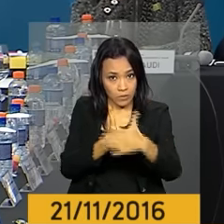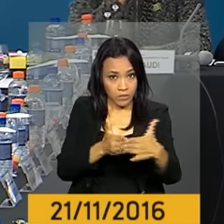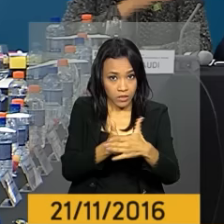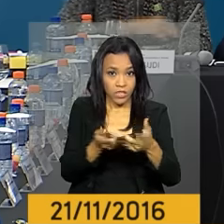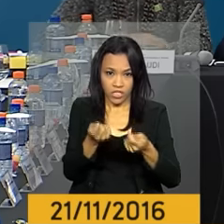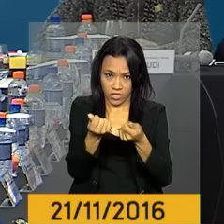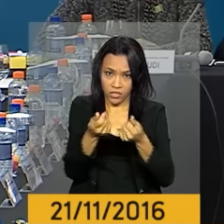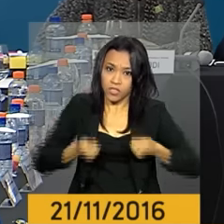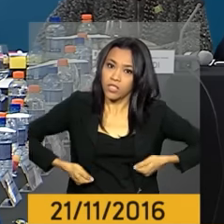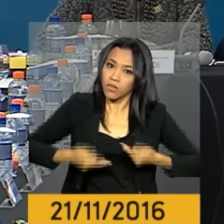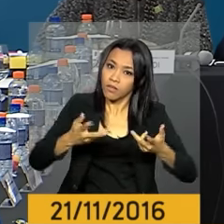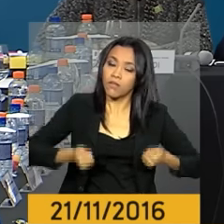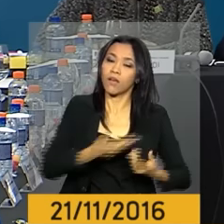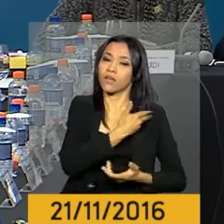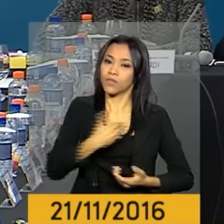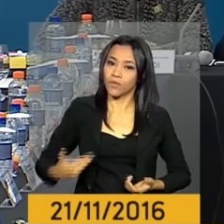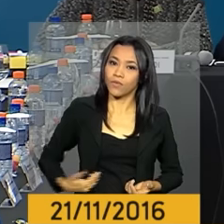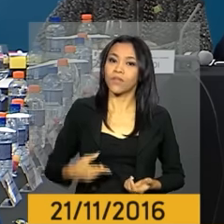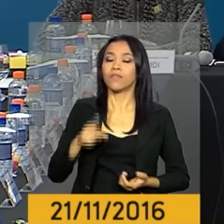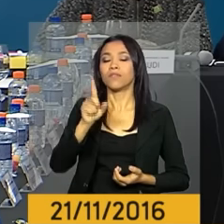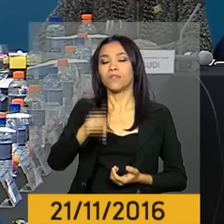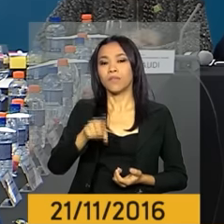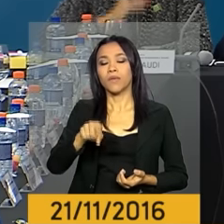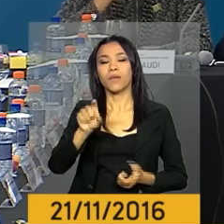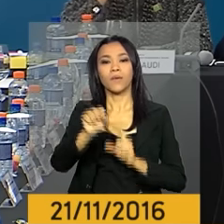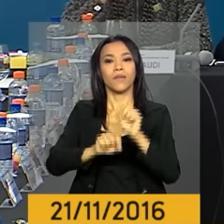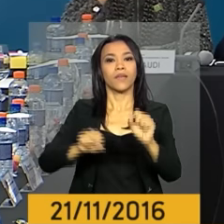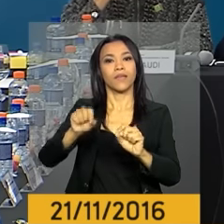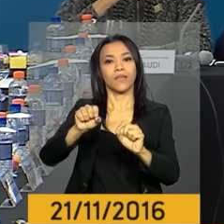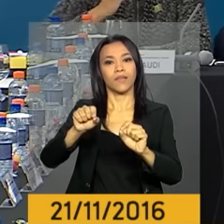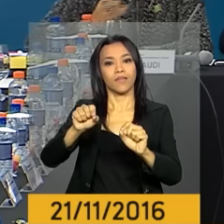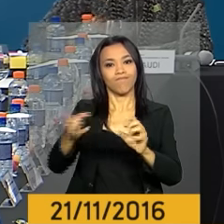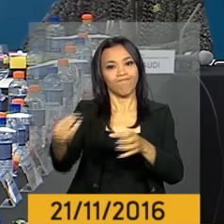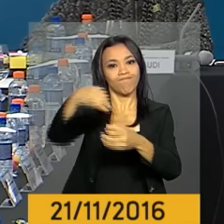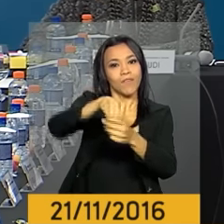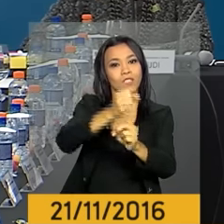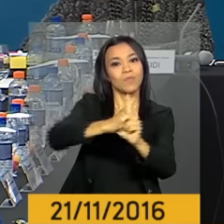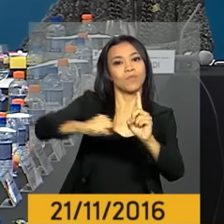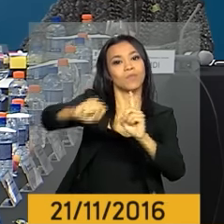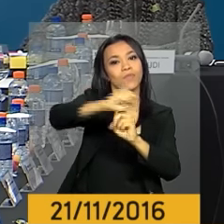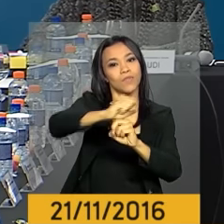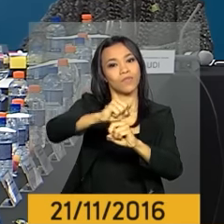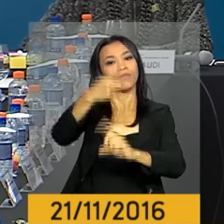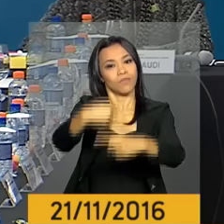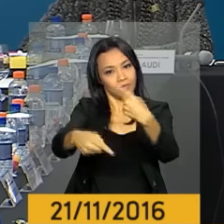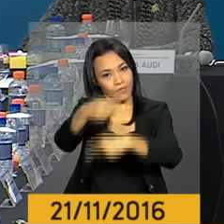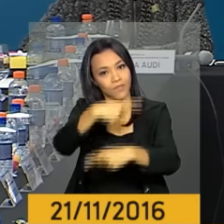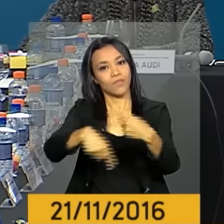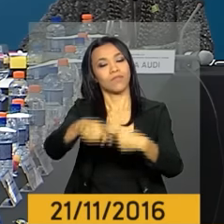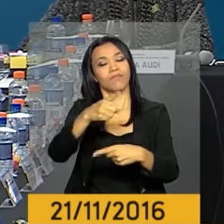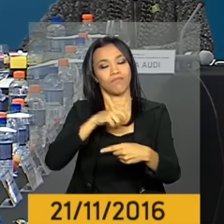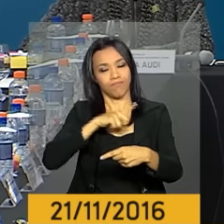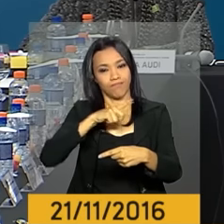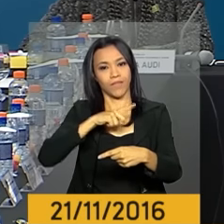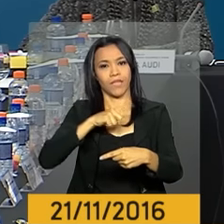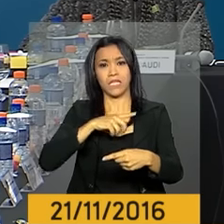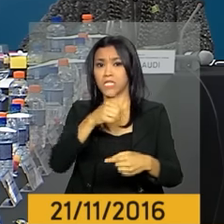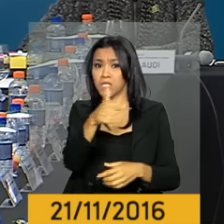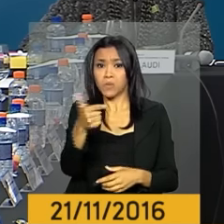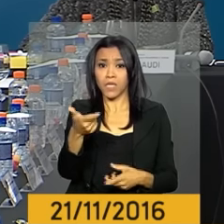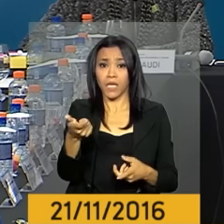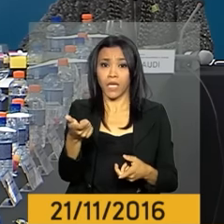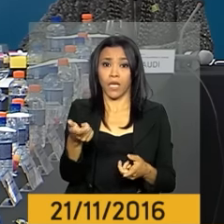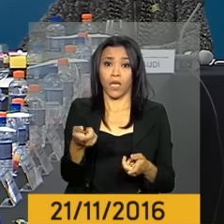financeira das políticas sociais de que tanto necessitamos. Sem controle de